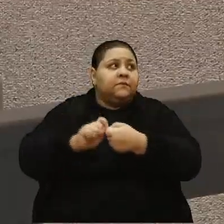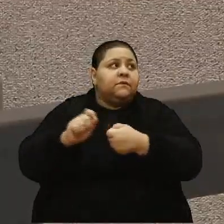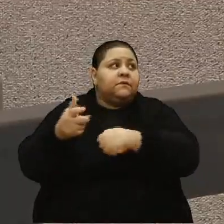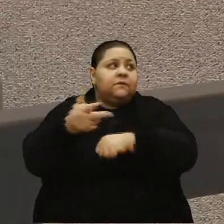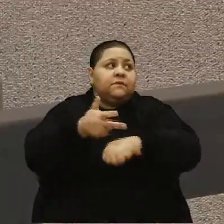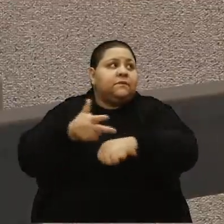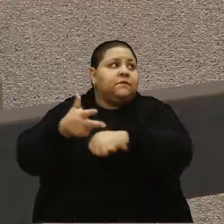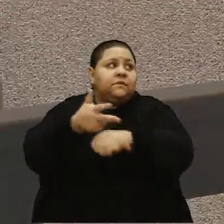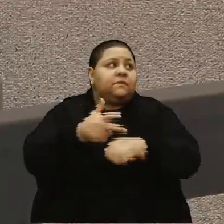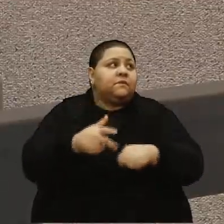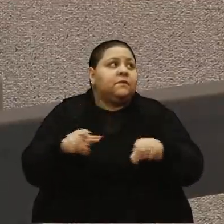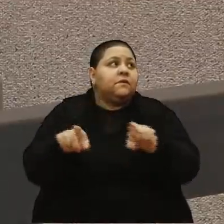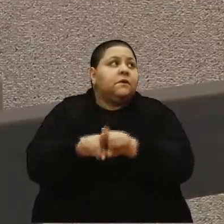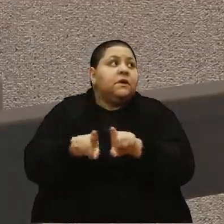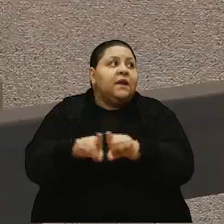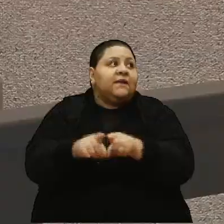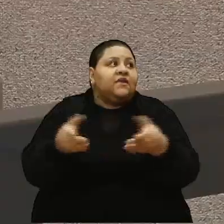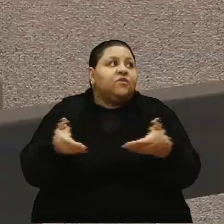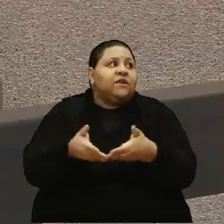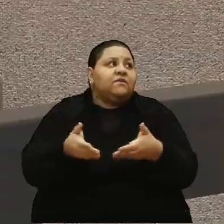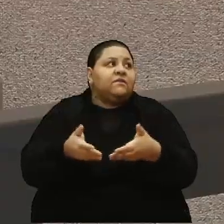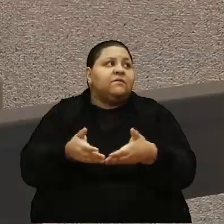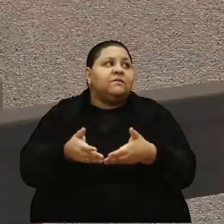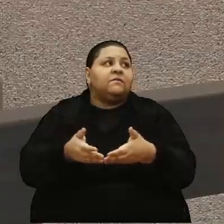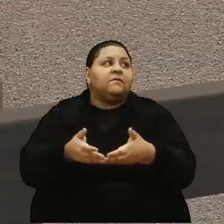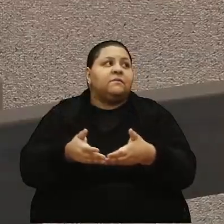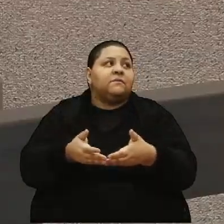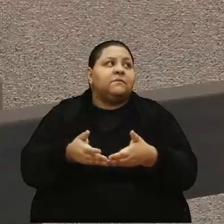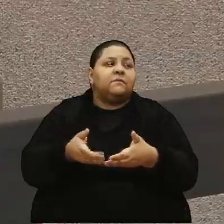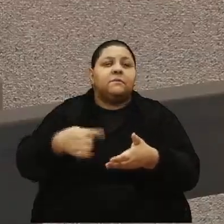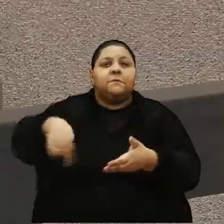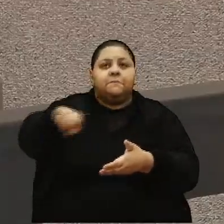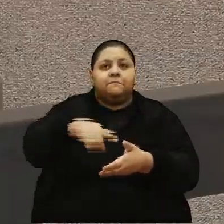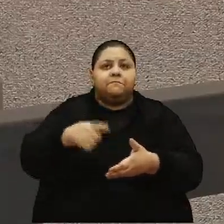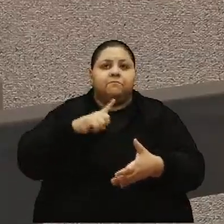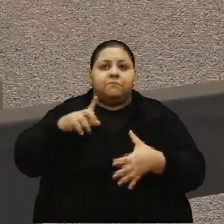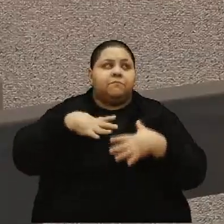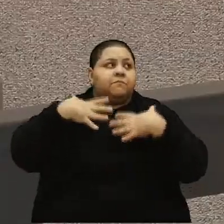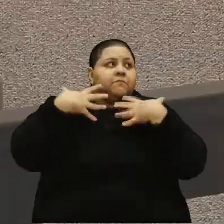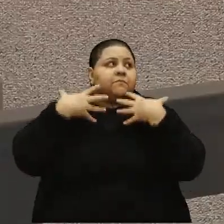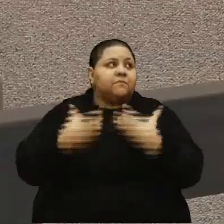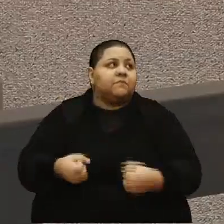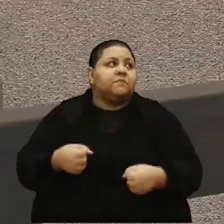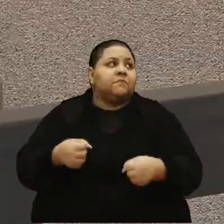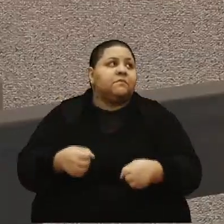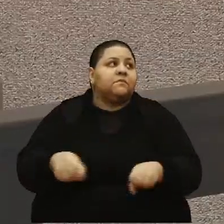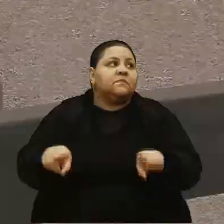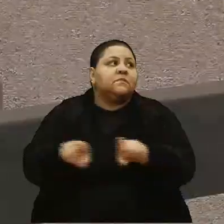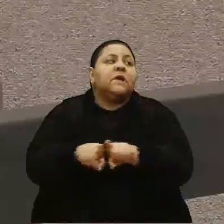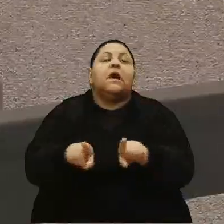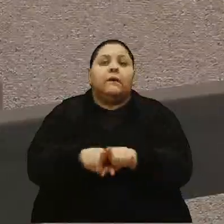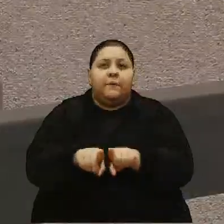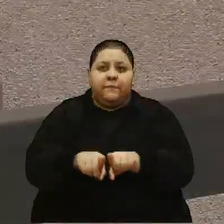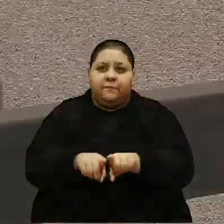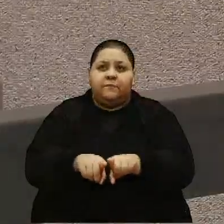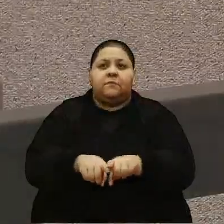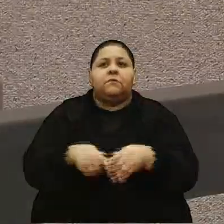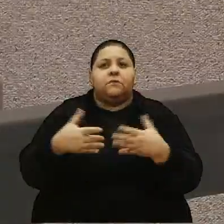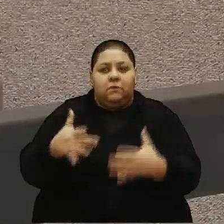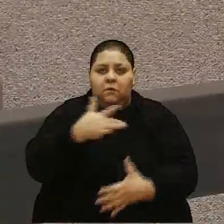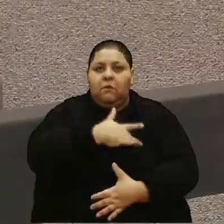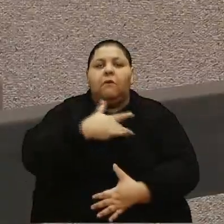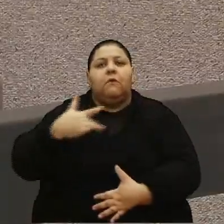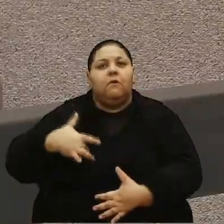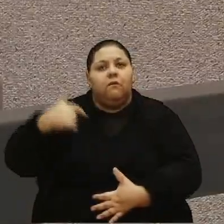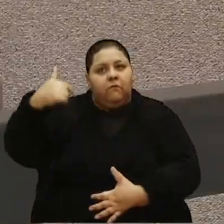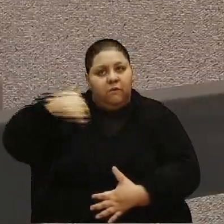do governo fica bravo porque eu fiz o vídeo. Mas, olha, isso é inadmissível. E vou fazer esse vídeo quantos mais fizer. E da saúde,